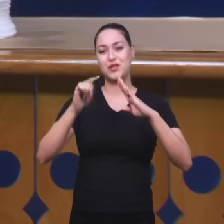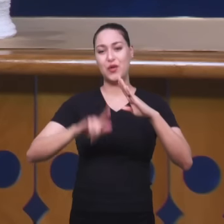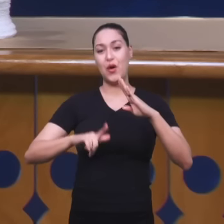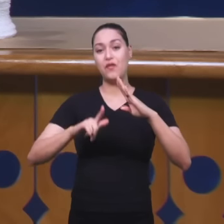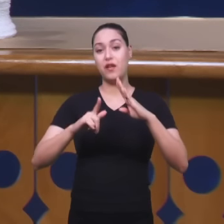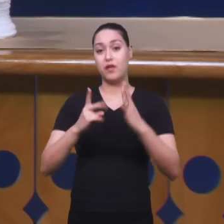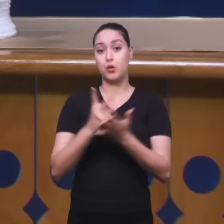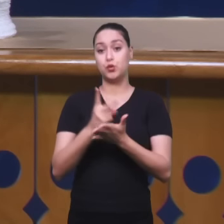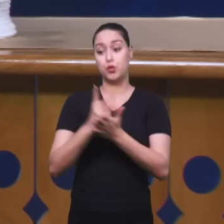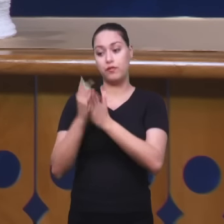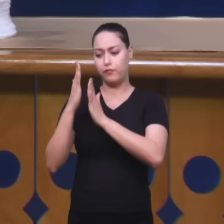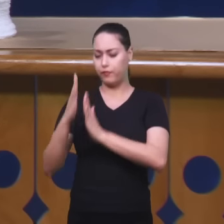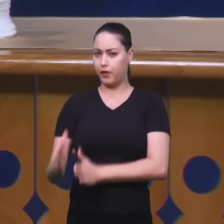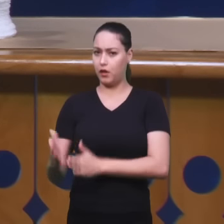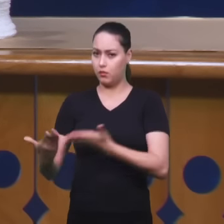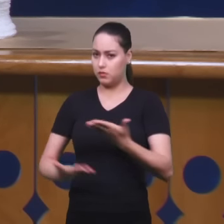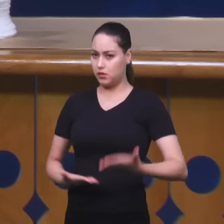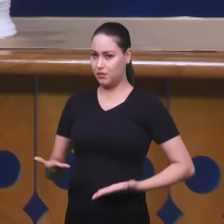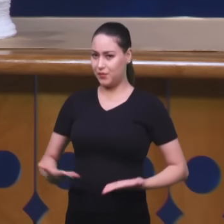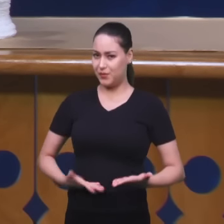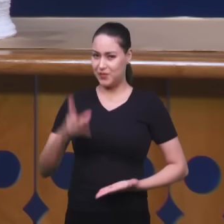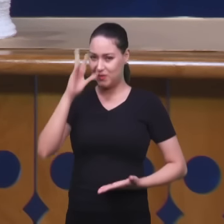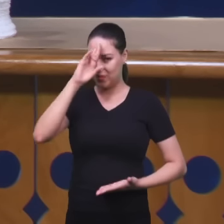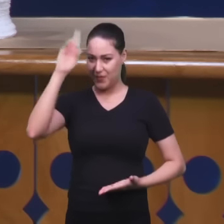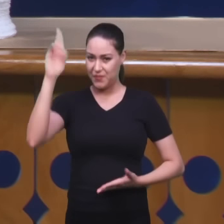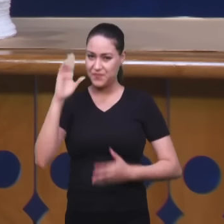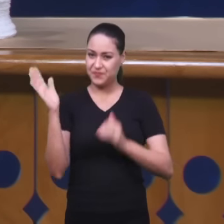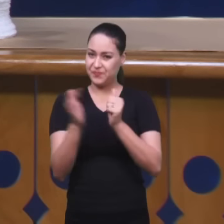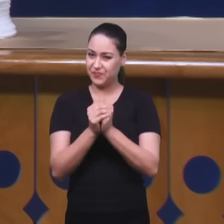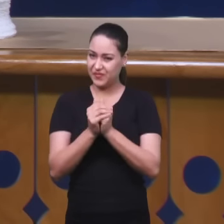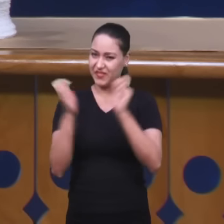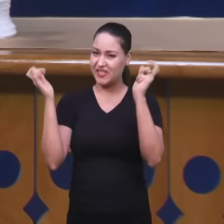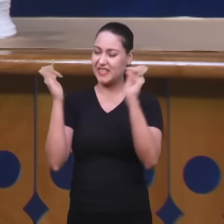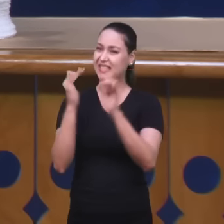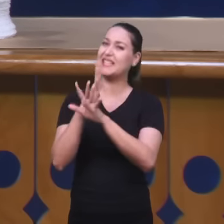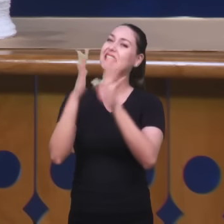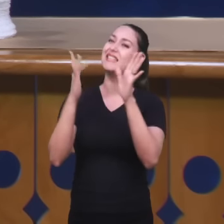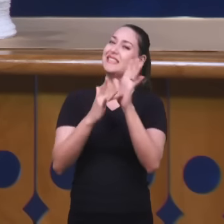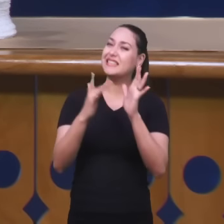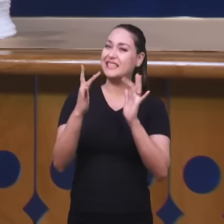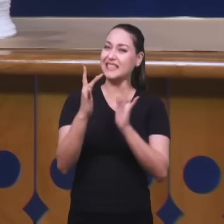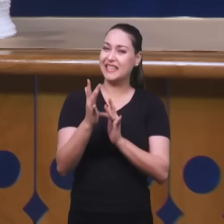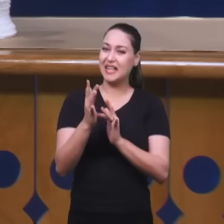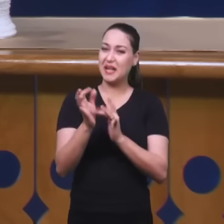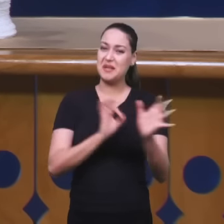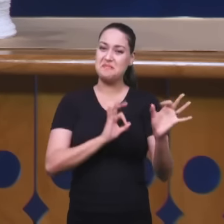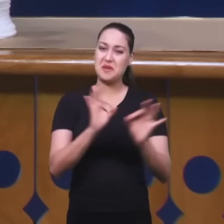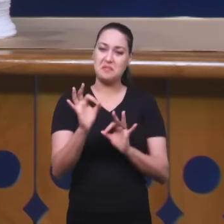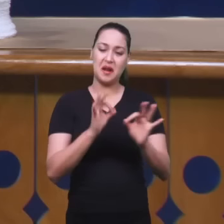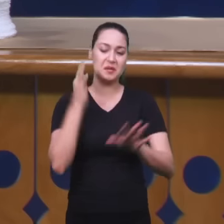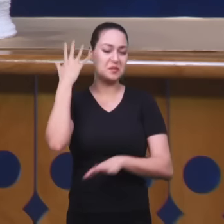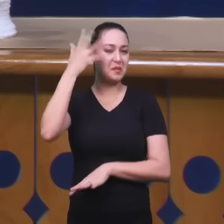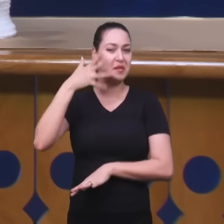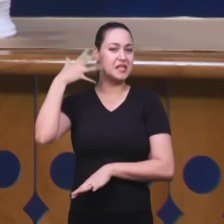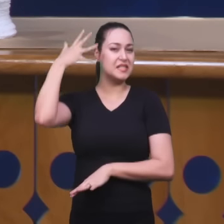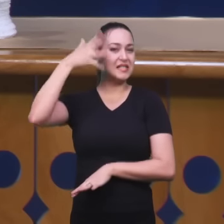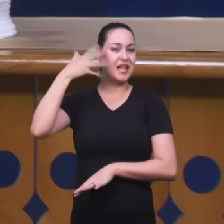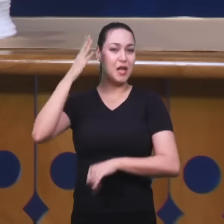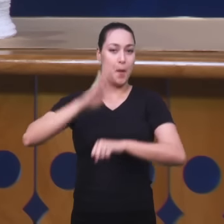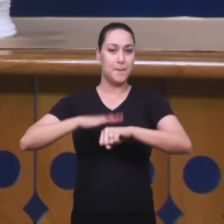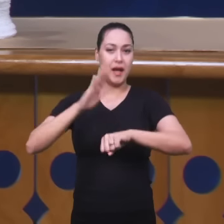Amém Glória Jesus Já Nos Preparando Para Ouvirmos A Palavra De Deus Nós Ouviremos Ainda Mais Um Louvor Cante